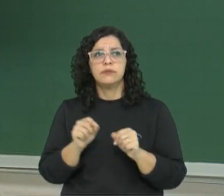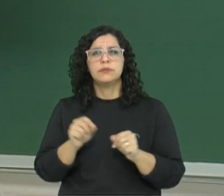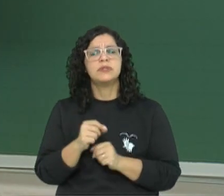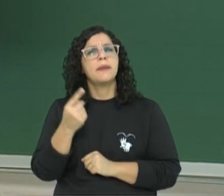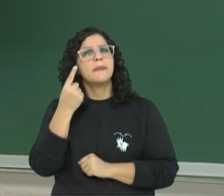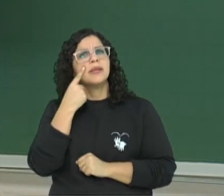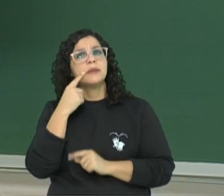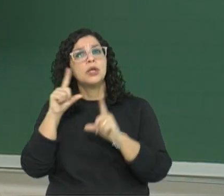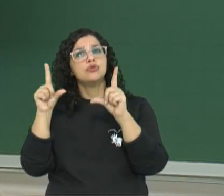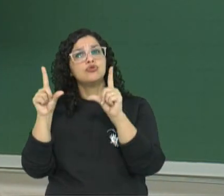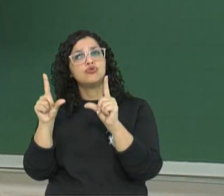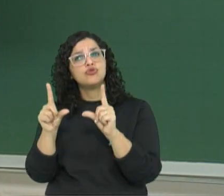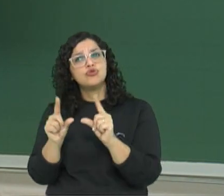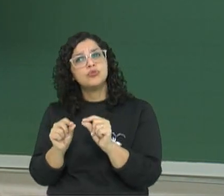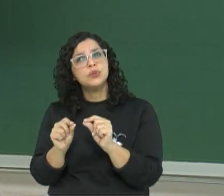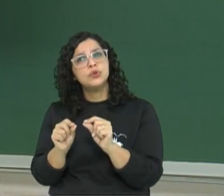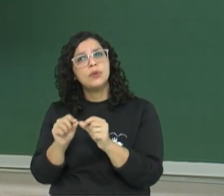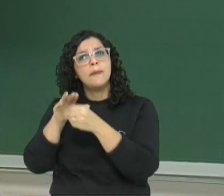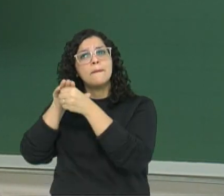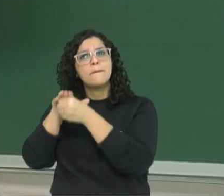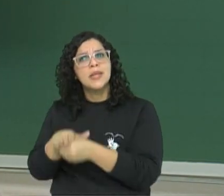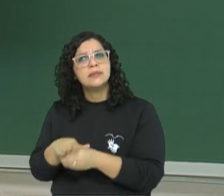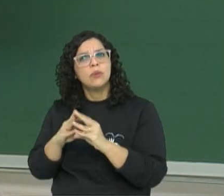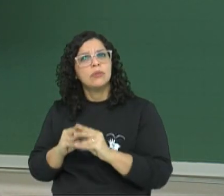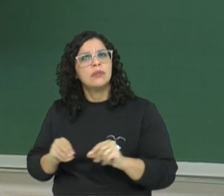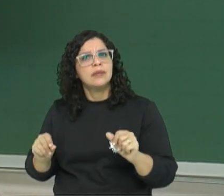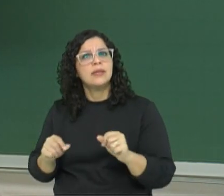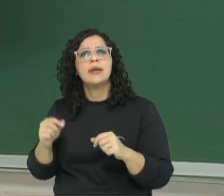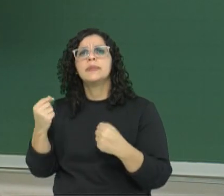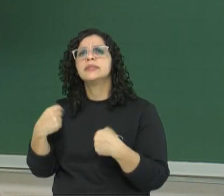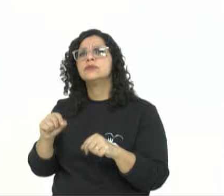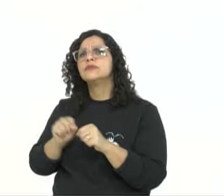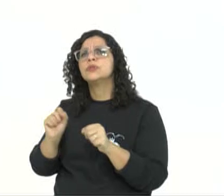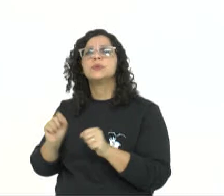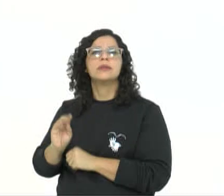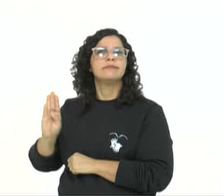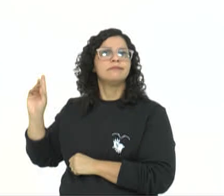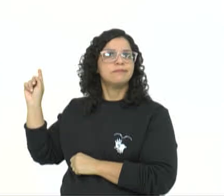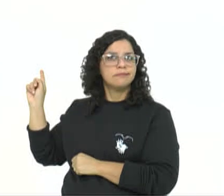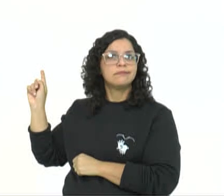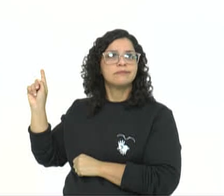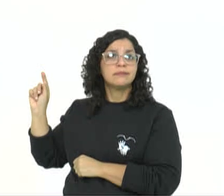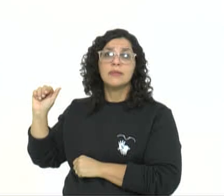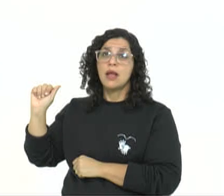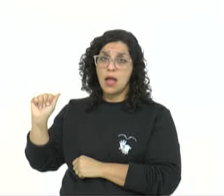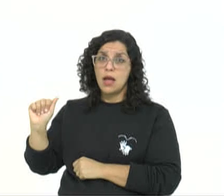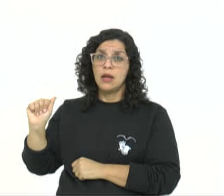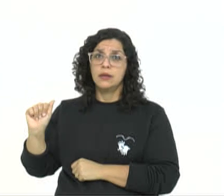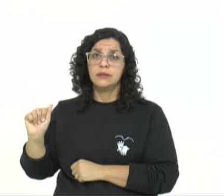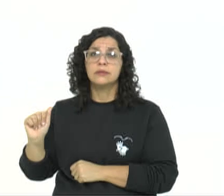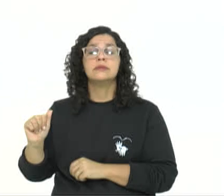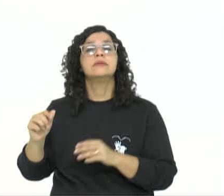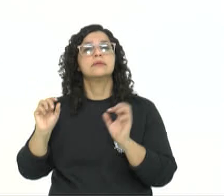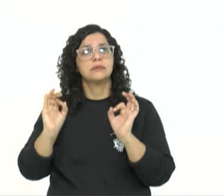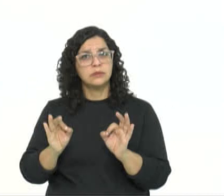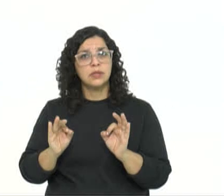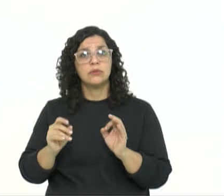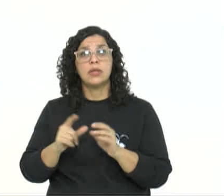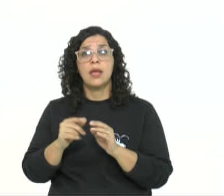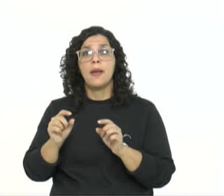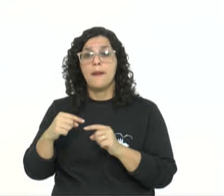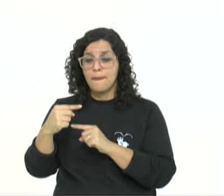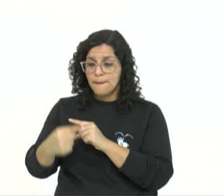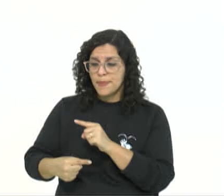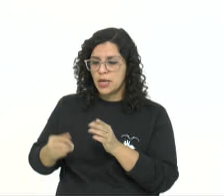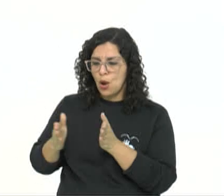poder reduzir a compactação sobre o solo, o que tem que ser feito? Item A, você tem que colocar pneus